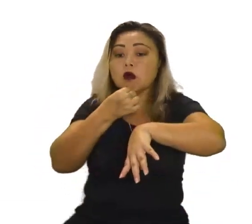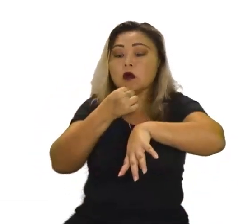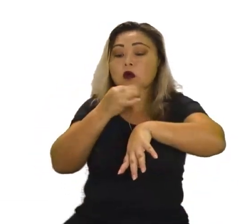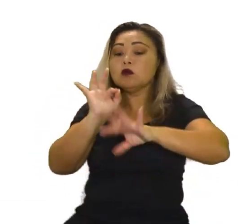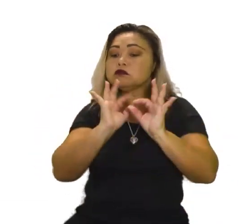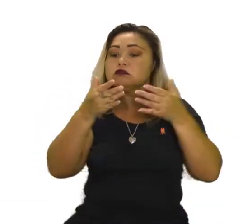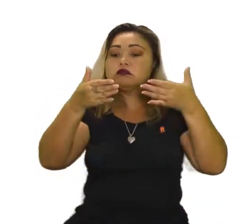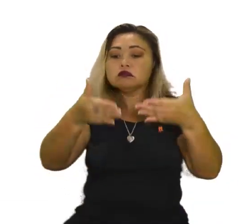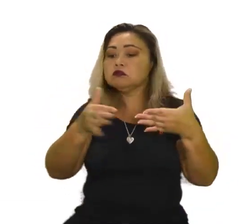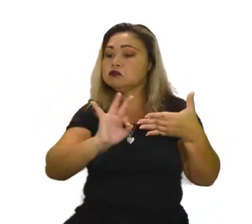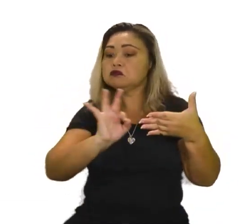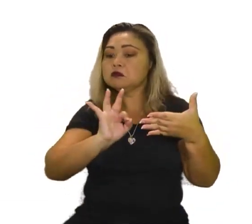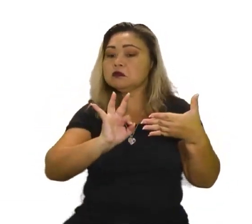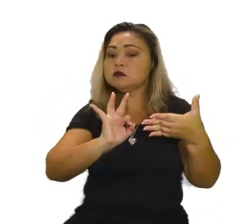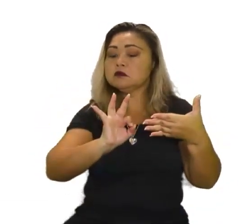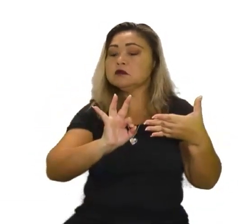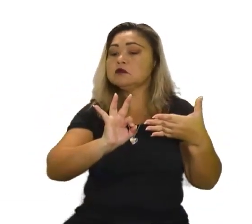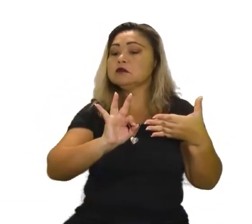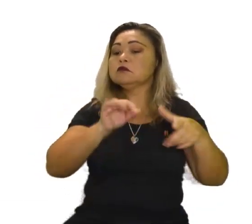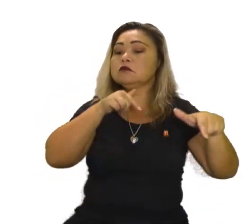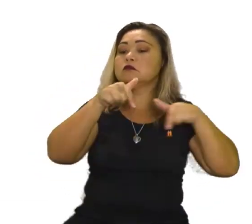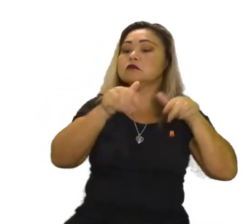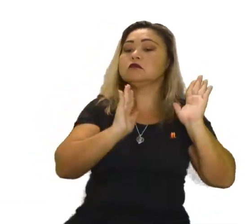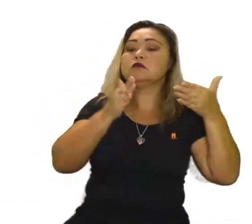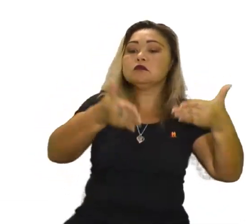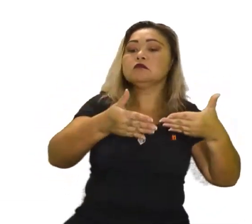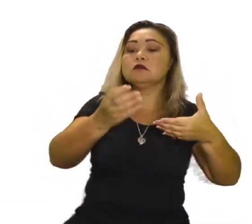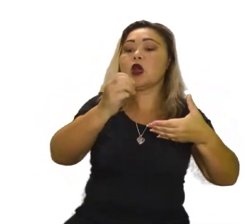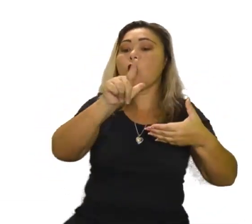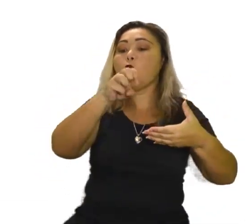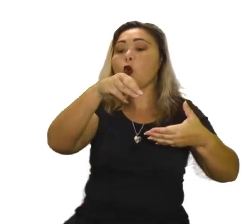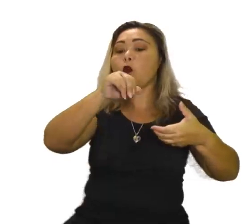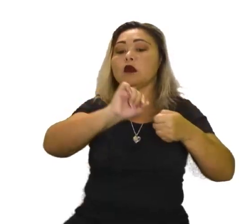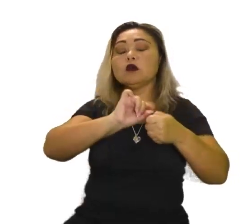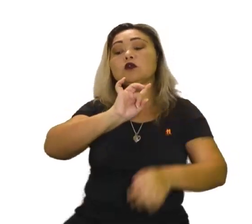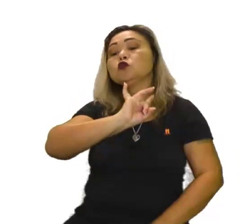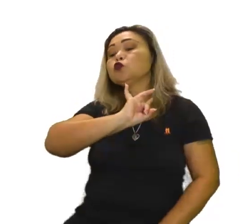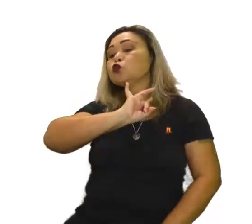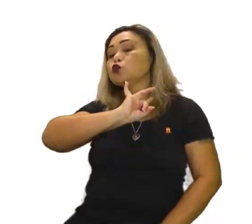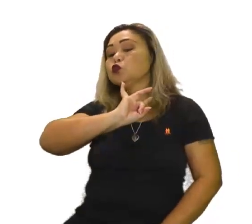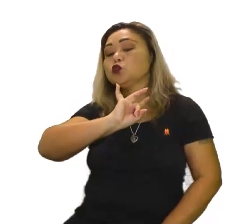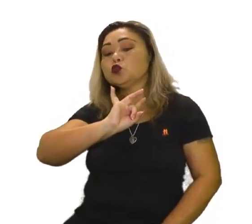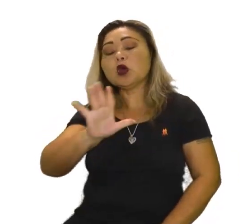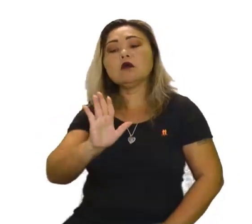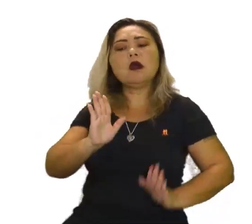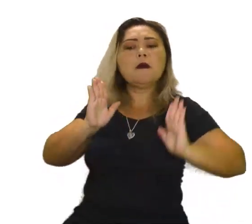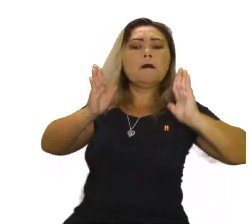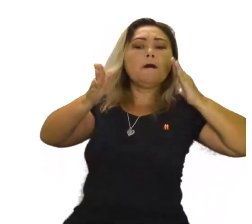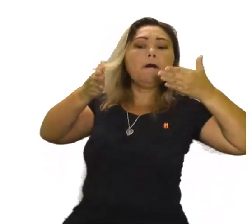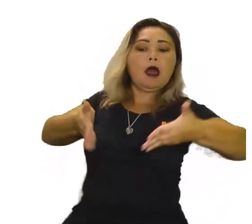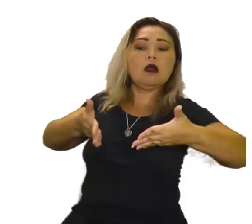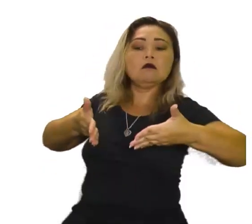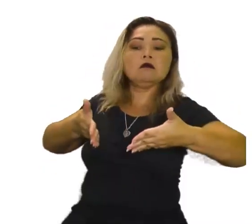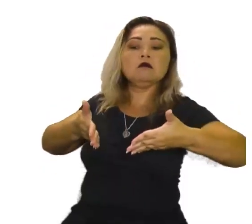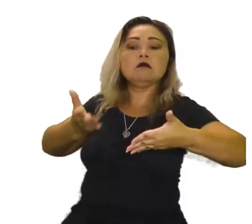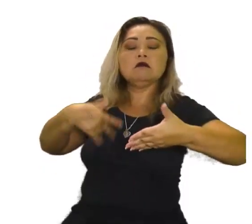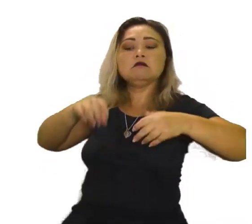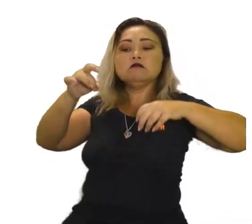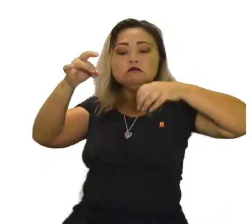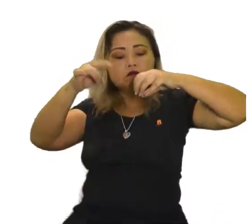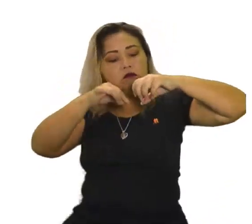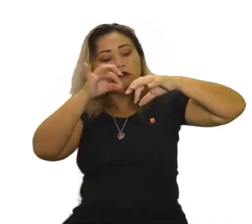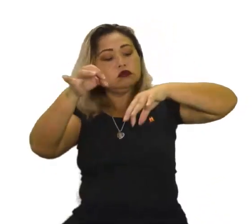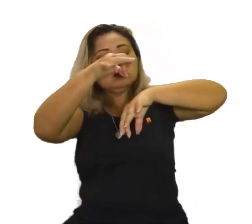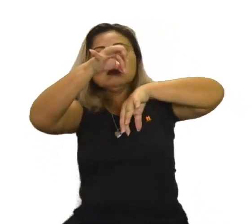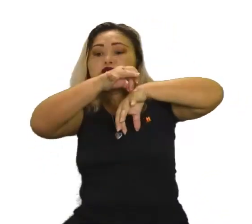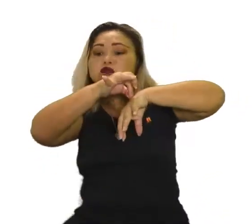estruturas específicas para o trabalho de funções na colmeia. Eles só têm, então, exclusivamente para